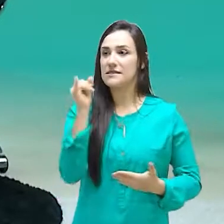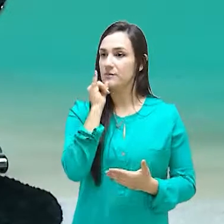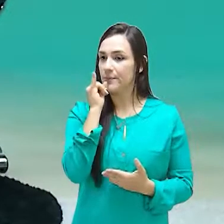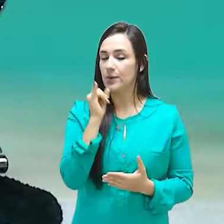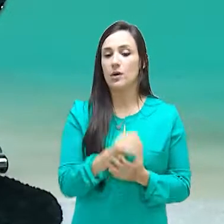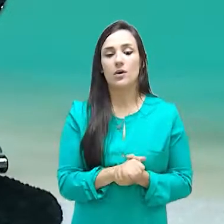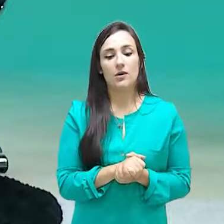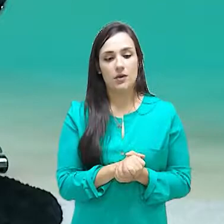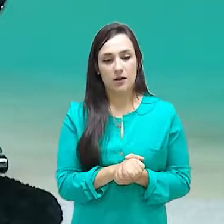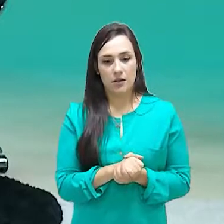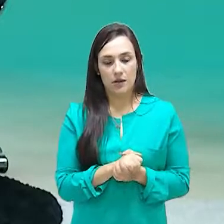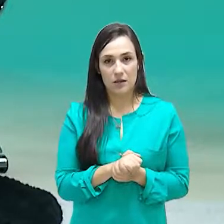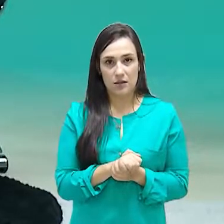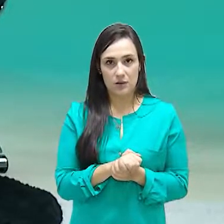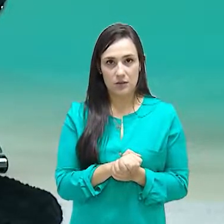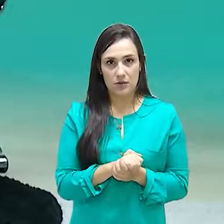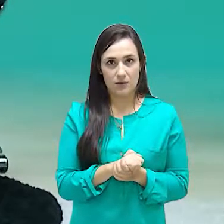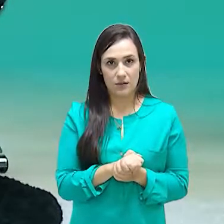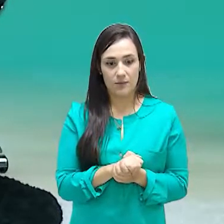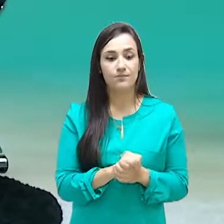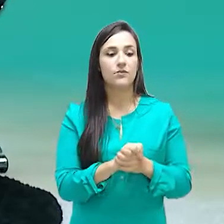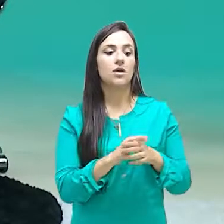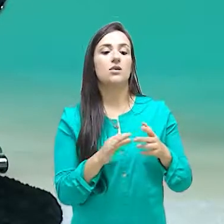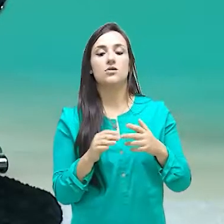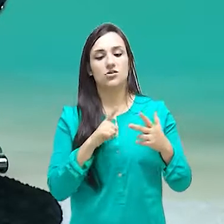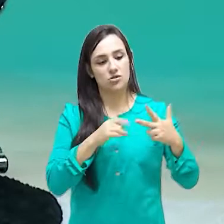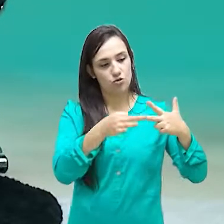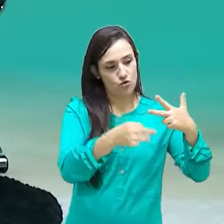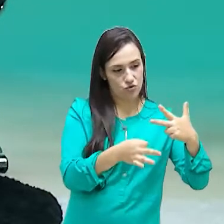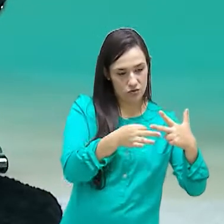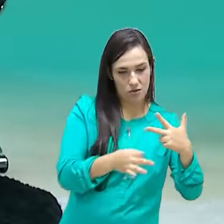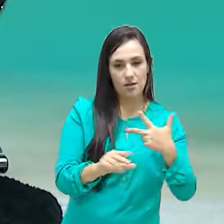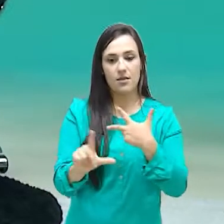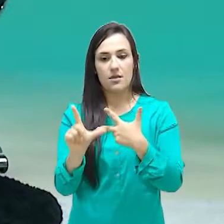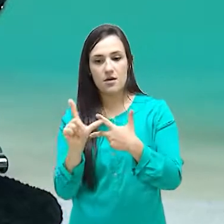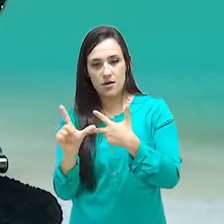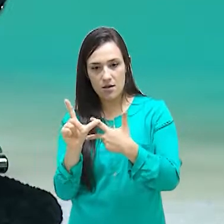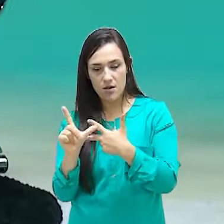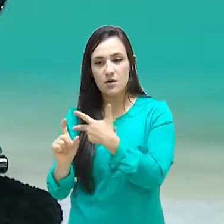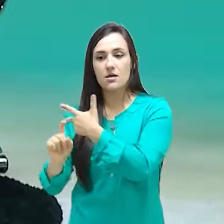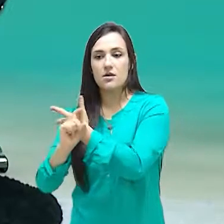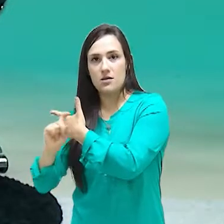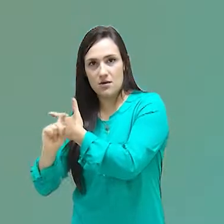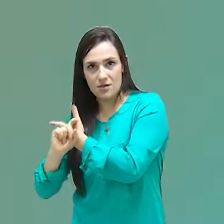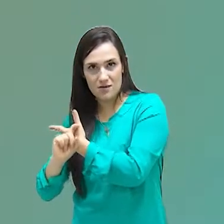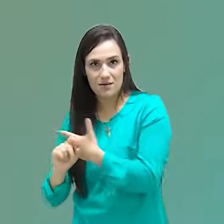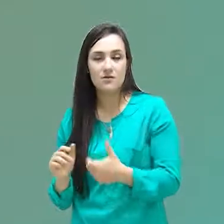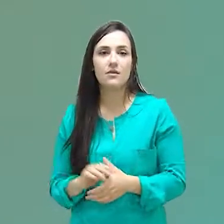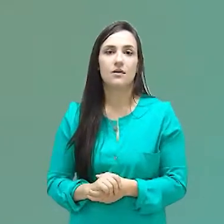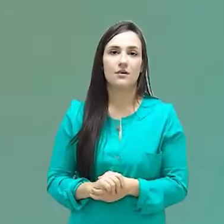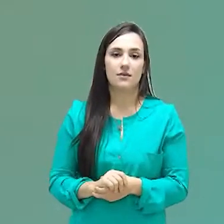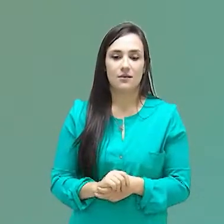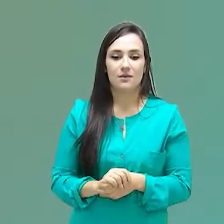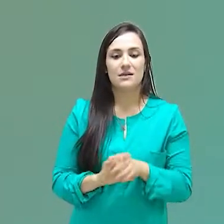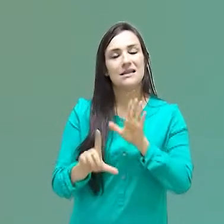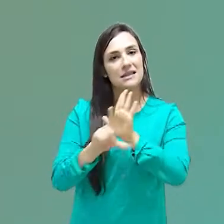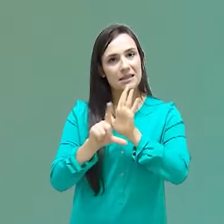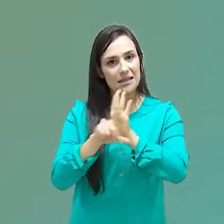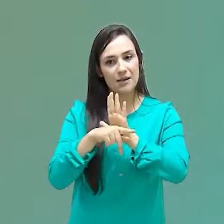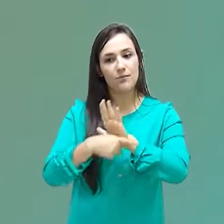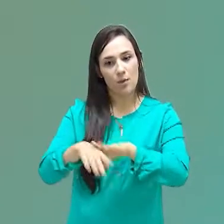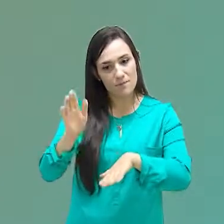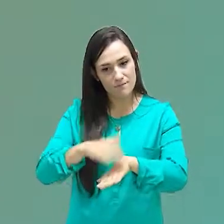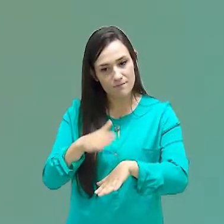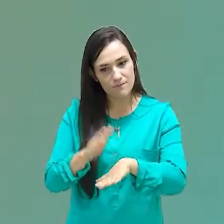que tratavam sobre o Poder Judiciário, o Poder Legislativo, o Poder Executivo. Quer dizer, não foram apenas leis